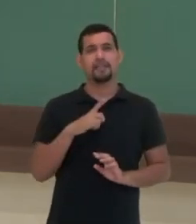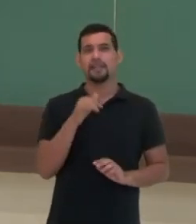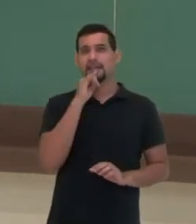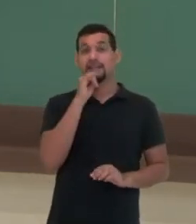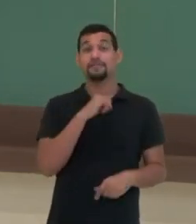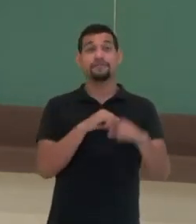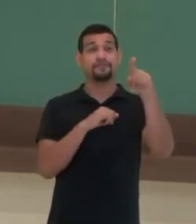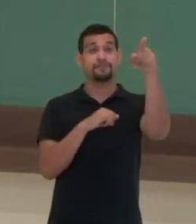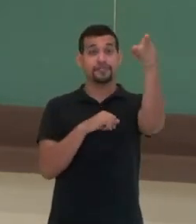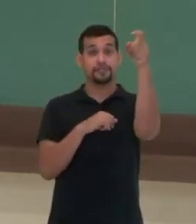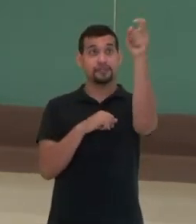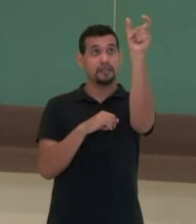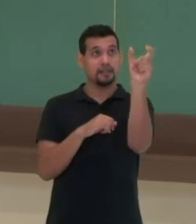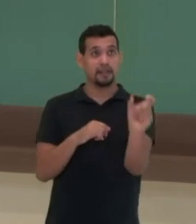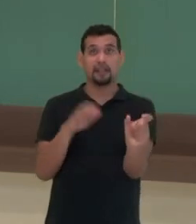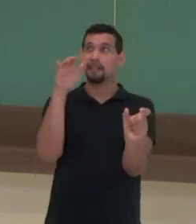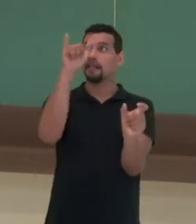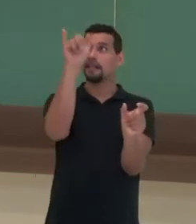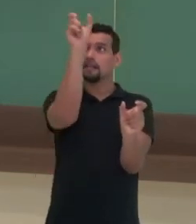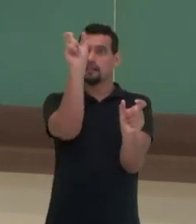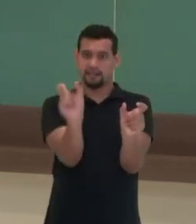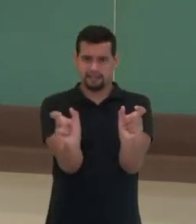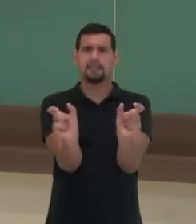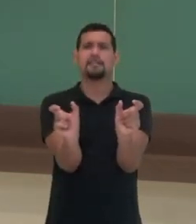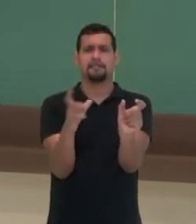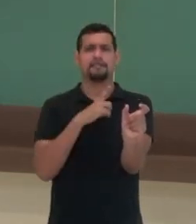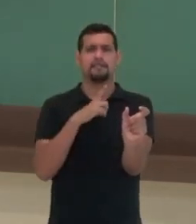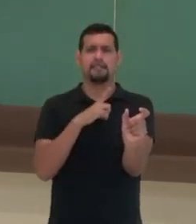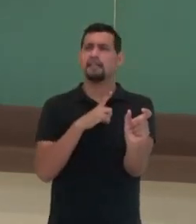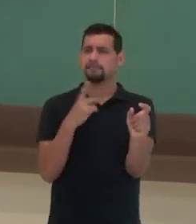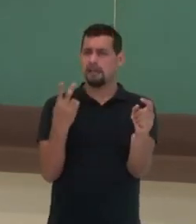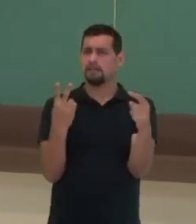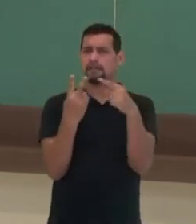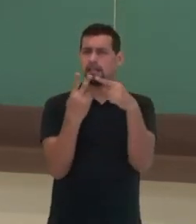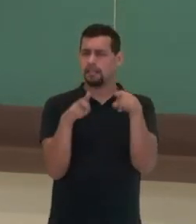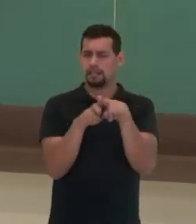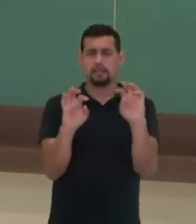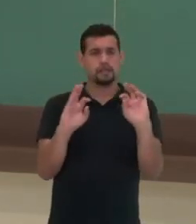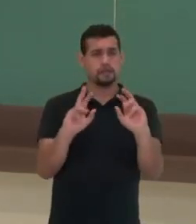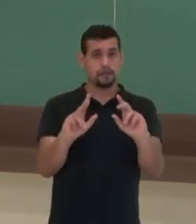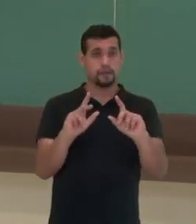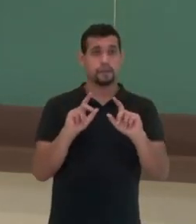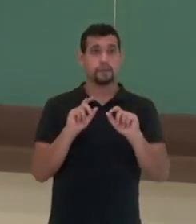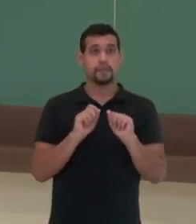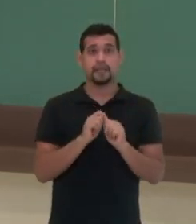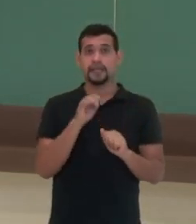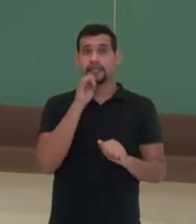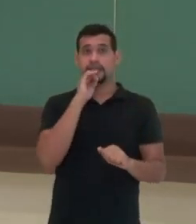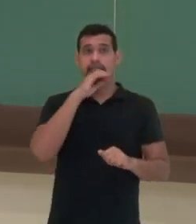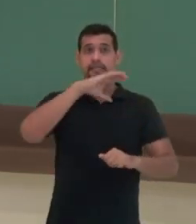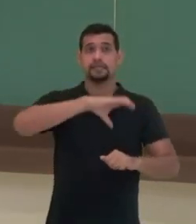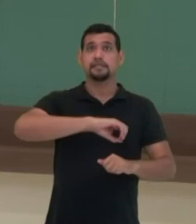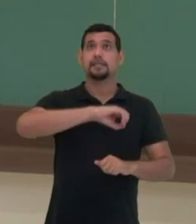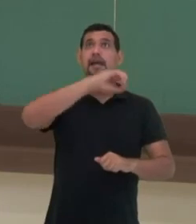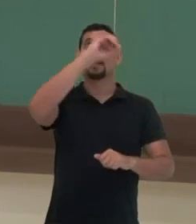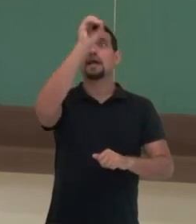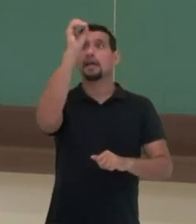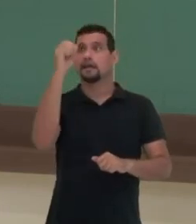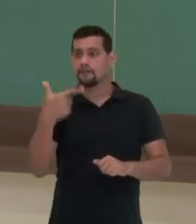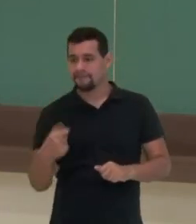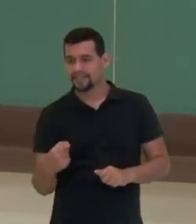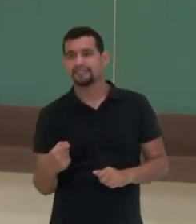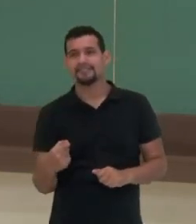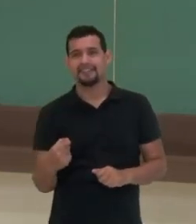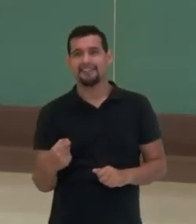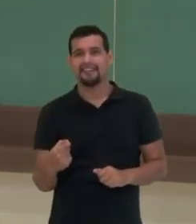as raízes, por isso que o y tá 0, e o vértice. 0 e 20 são as raízes, vai lá em cima até o 100